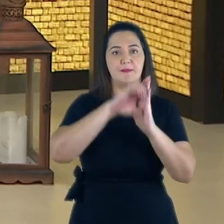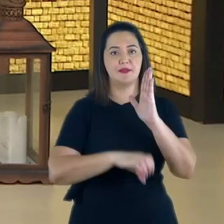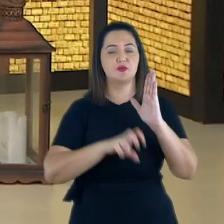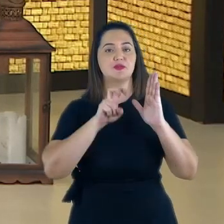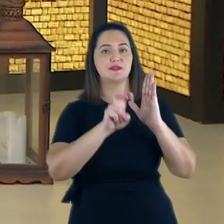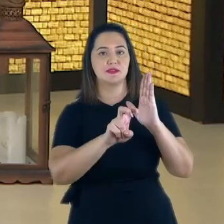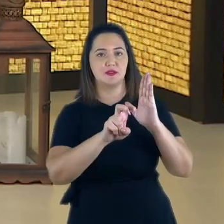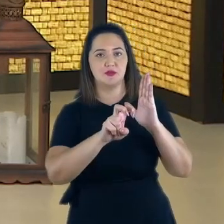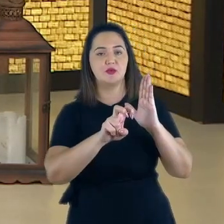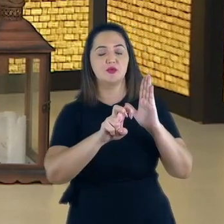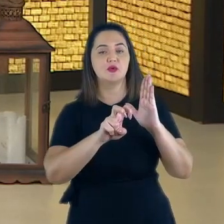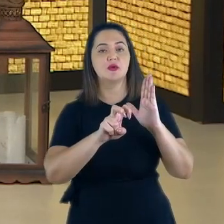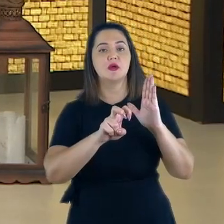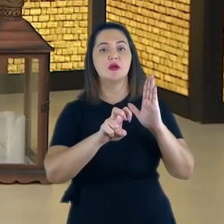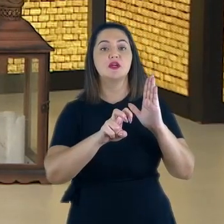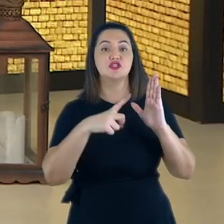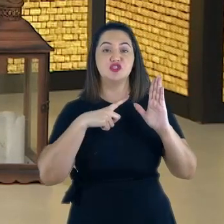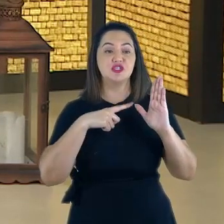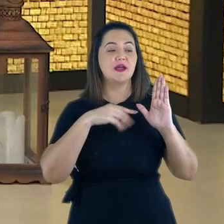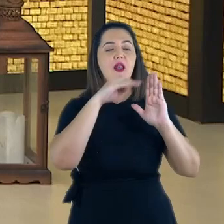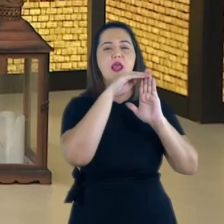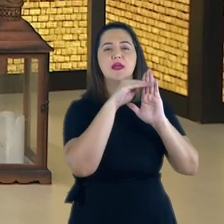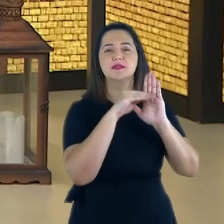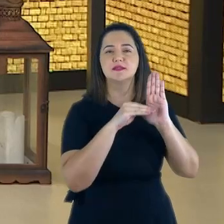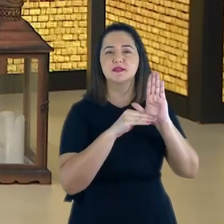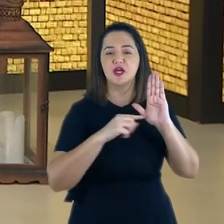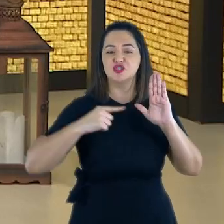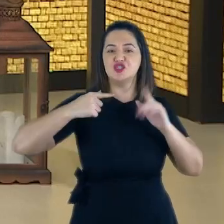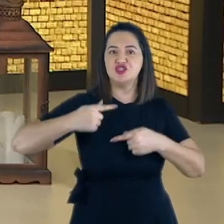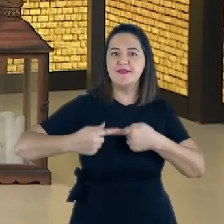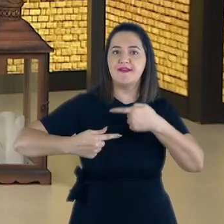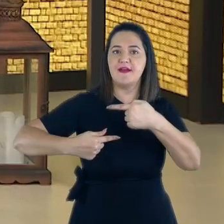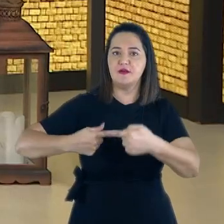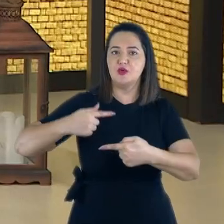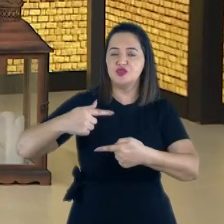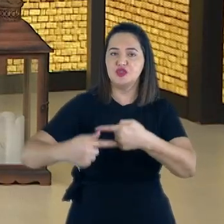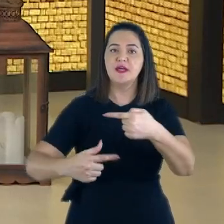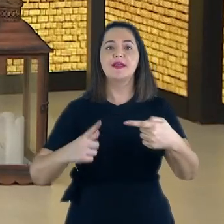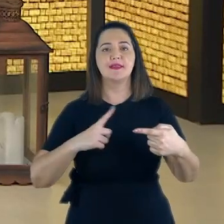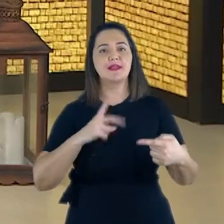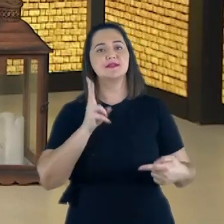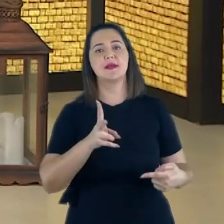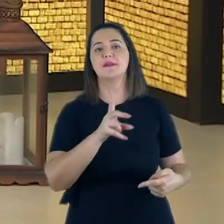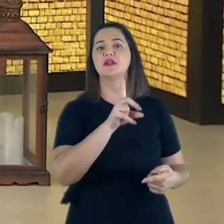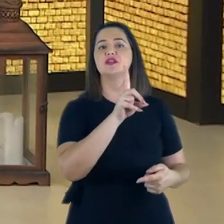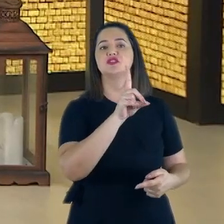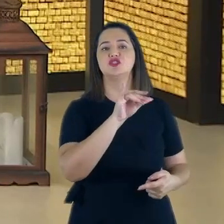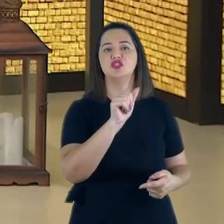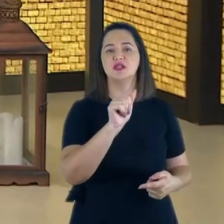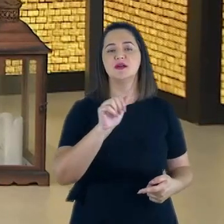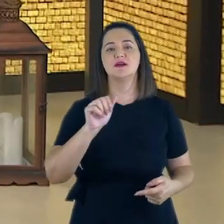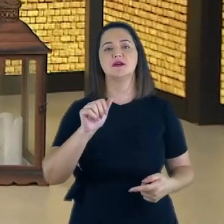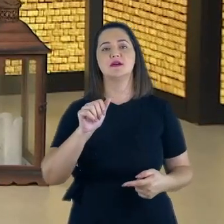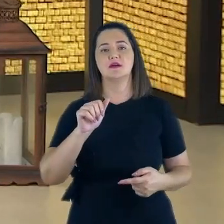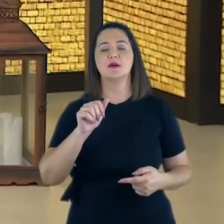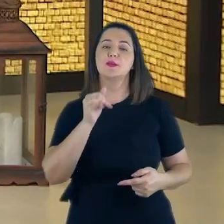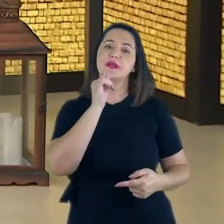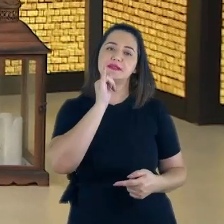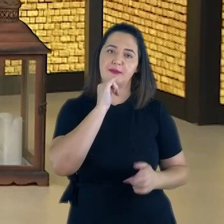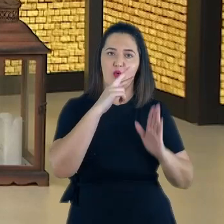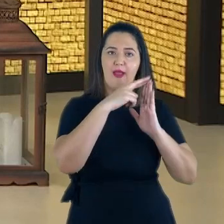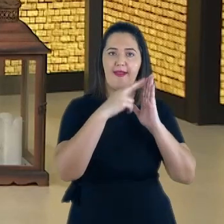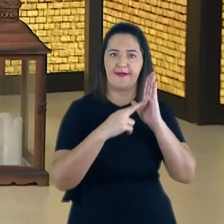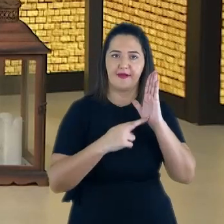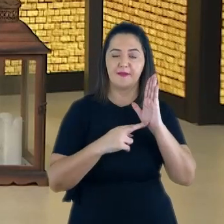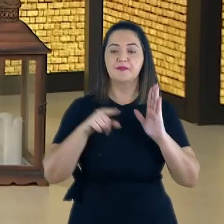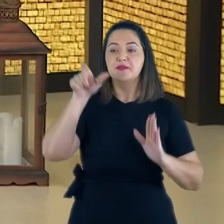5, naquela lista genealógica, aparece a ligação de ano. Lá sempre tem uma regra assim,